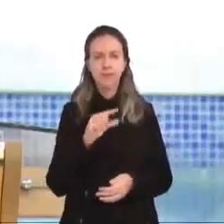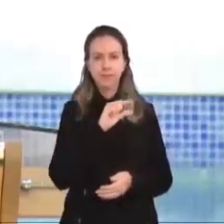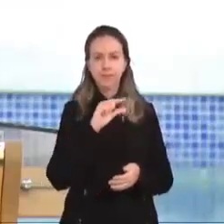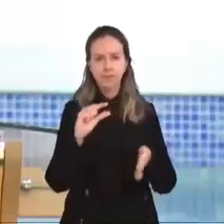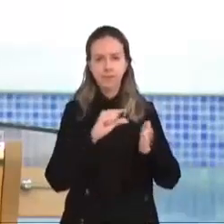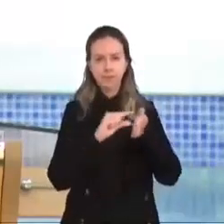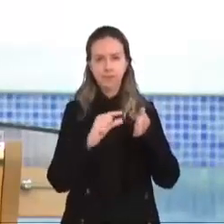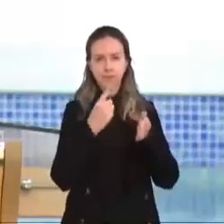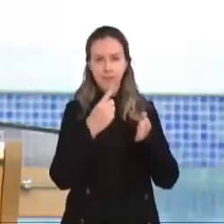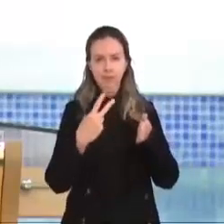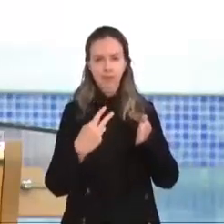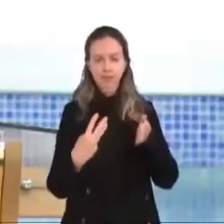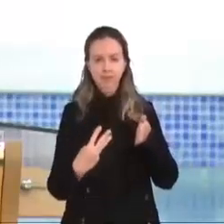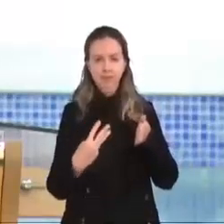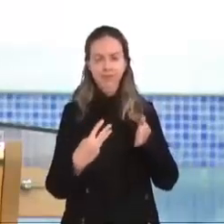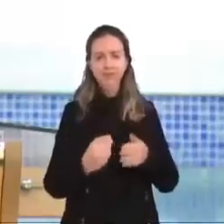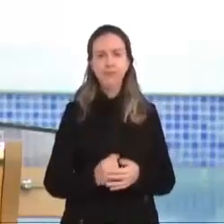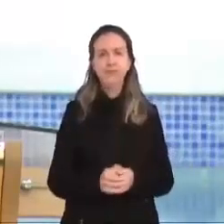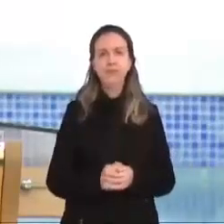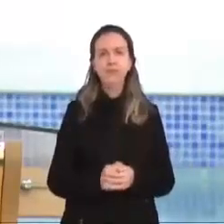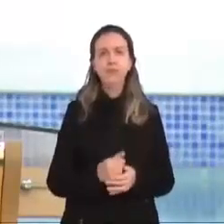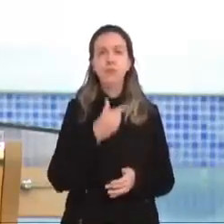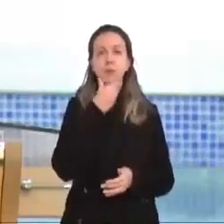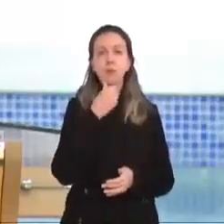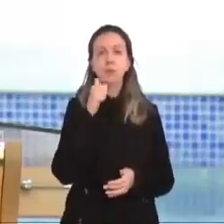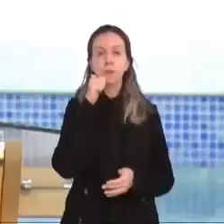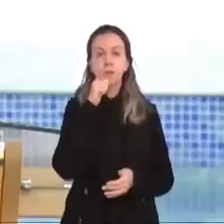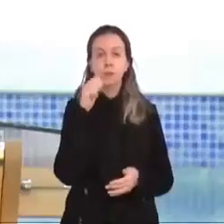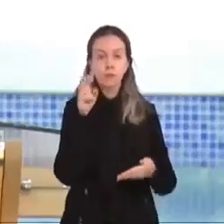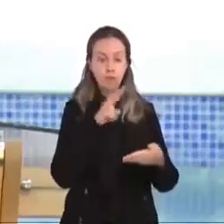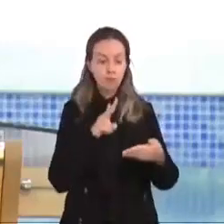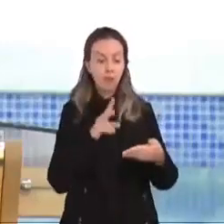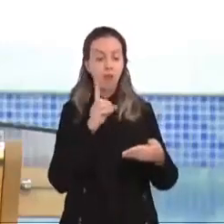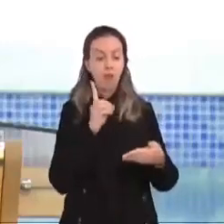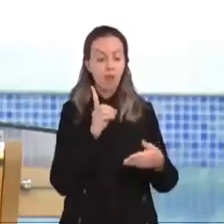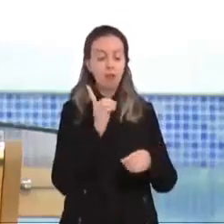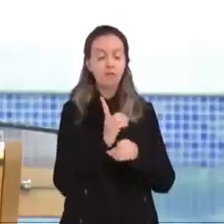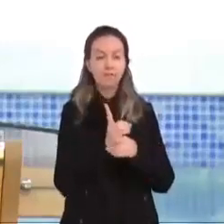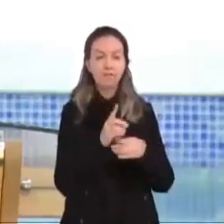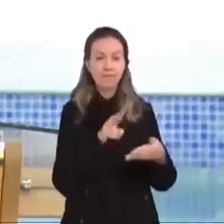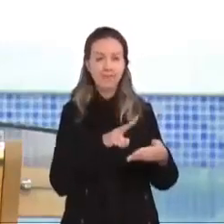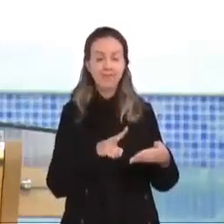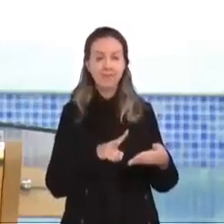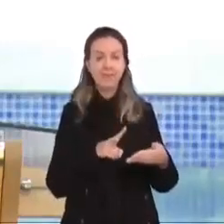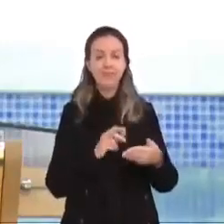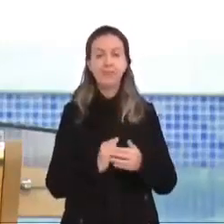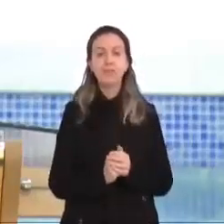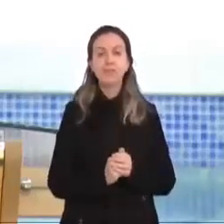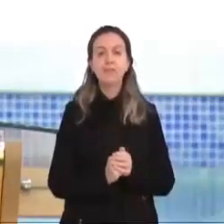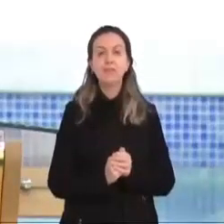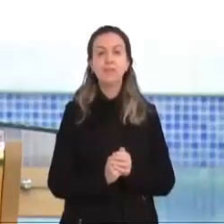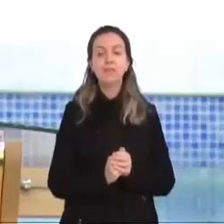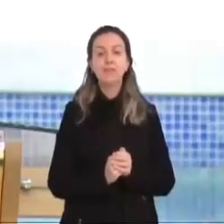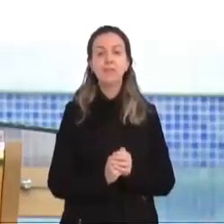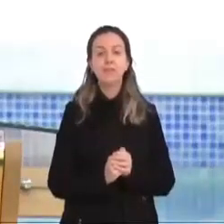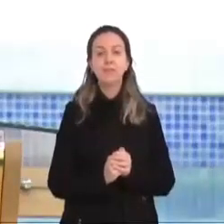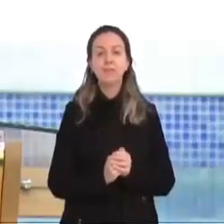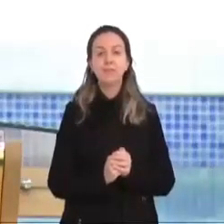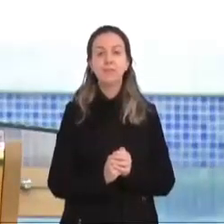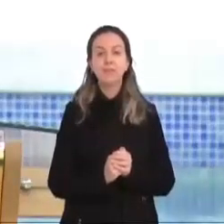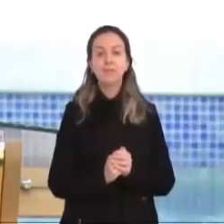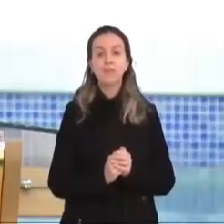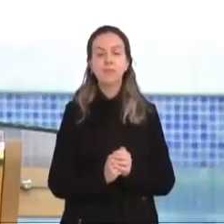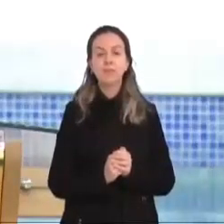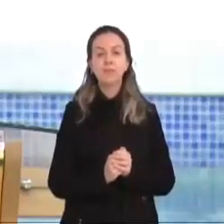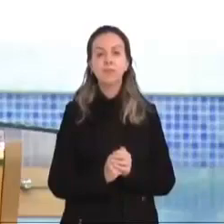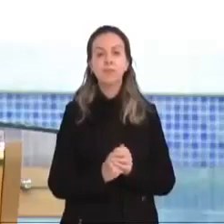Os irmãos e as irmãs que encontraram Jeremias, capítulo 33, do verso 1 ao 3, por favor, se